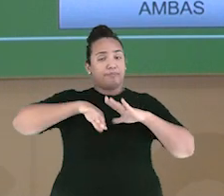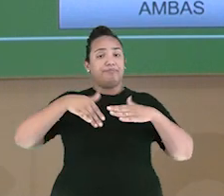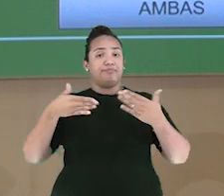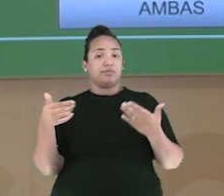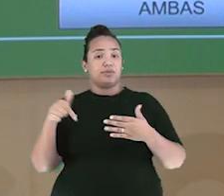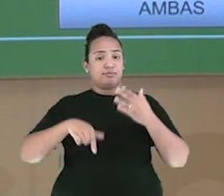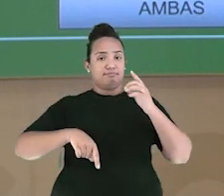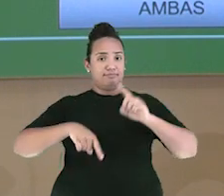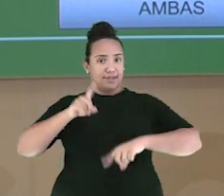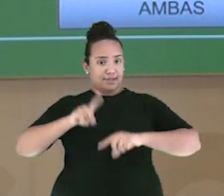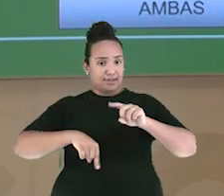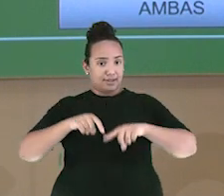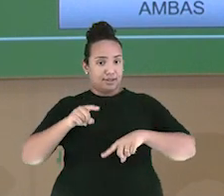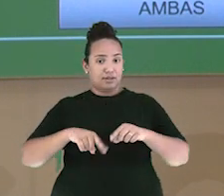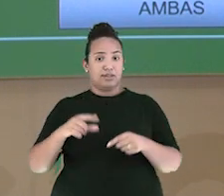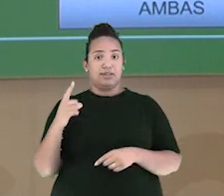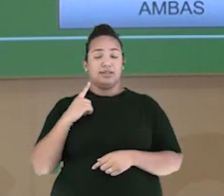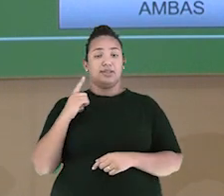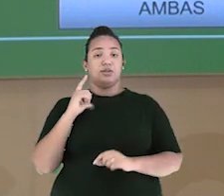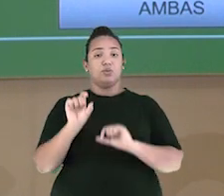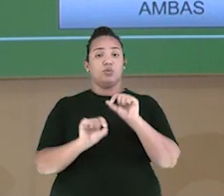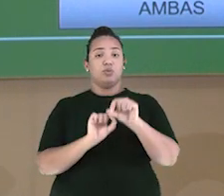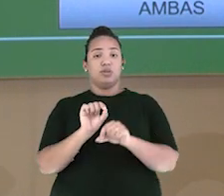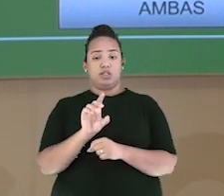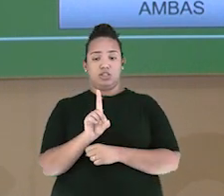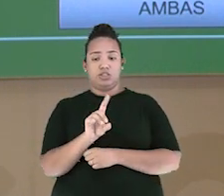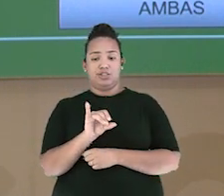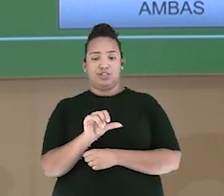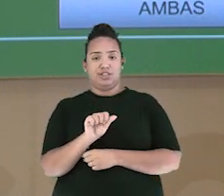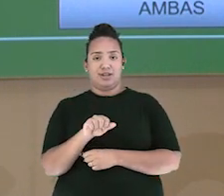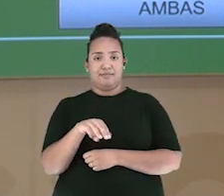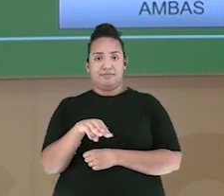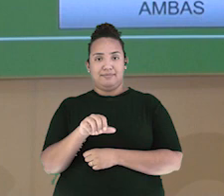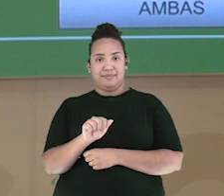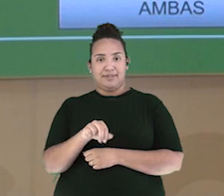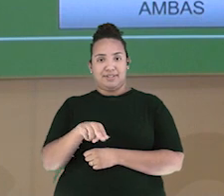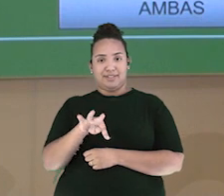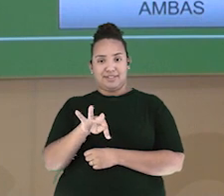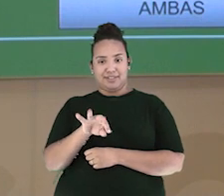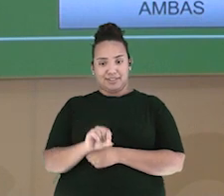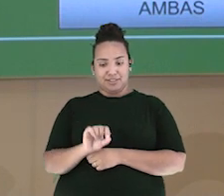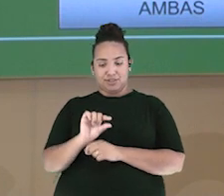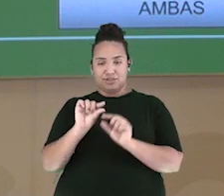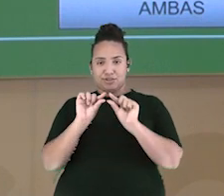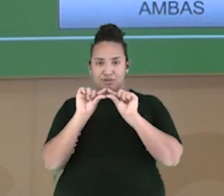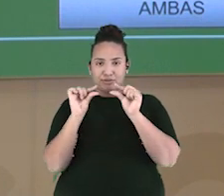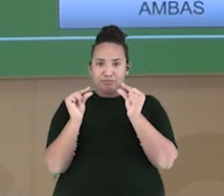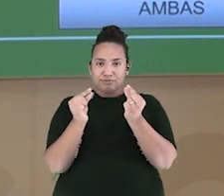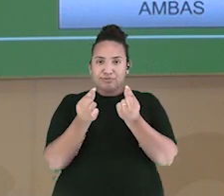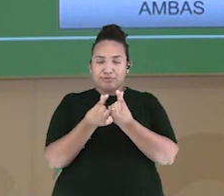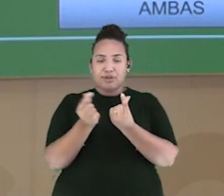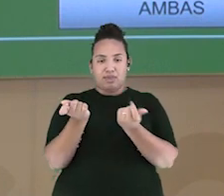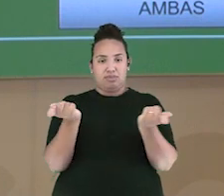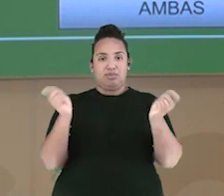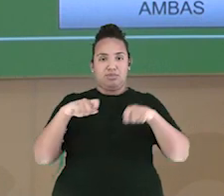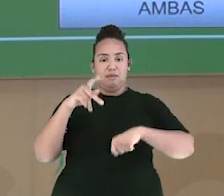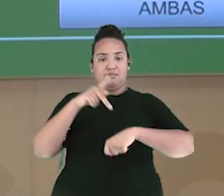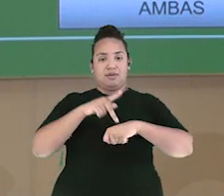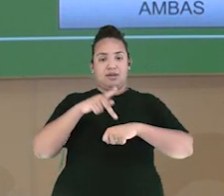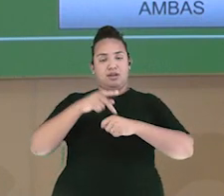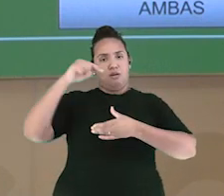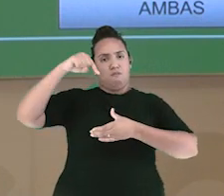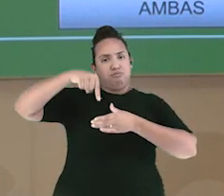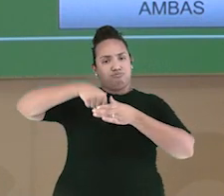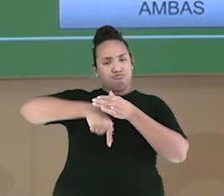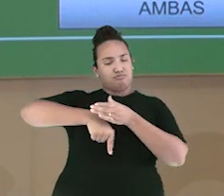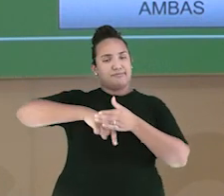Por isso, as britadeiras, gente, possuem raspas de diamante em suas pontas. Isso garante a elas a dureza para cortar as rochas que